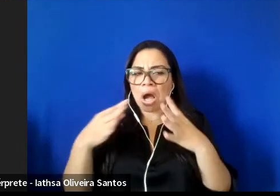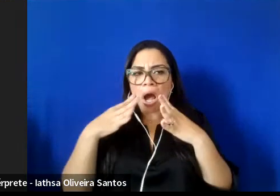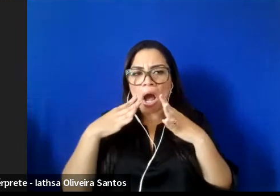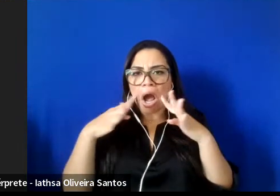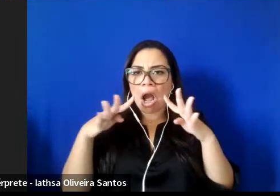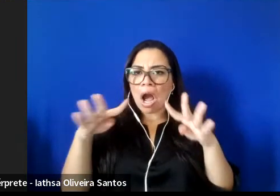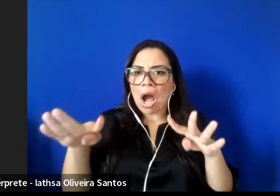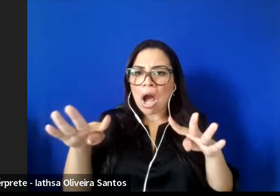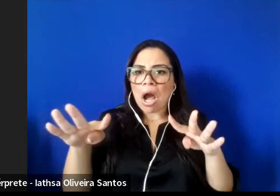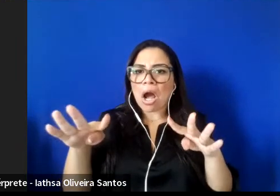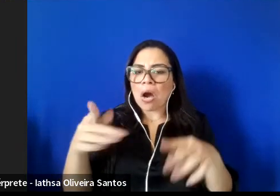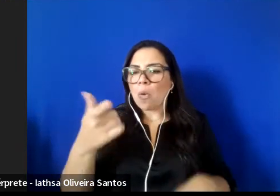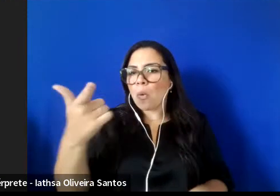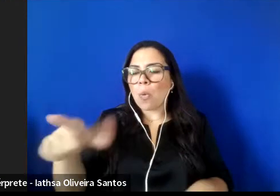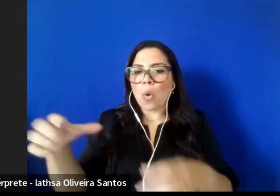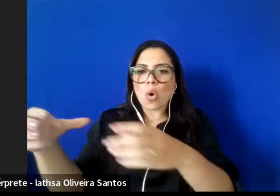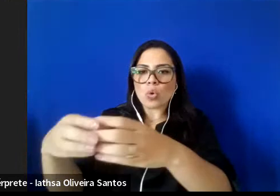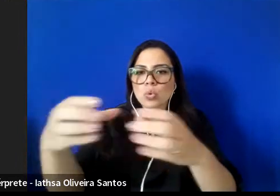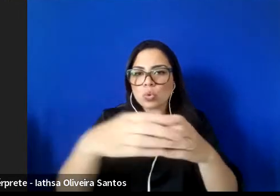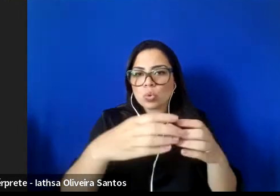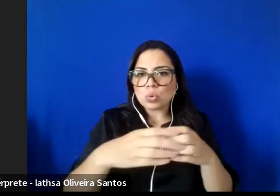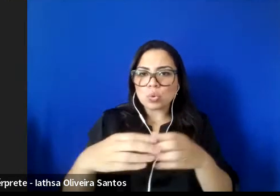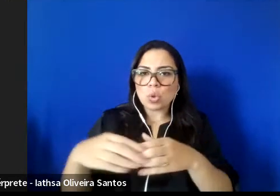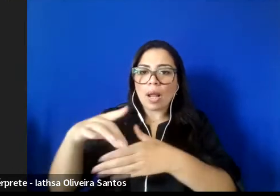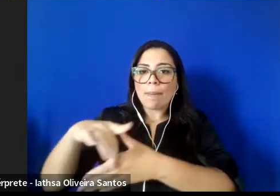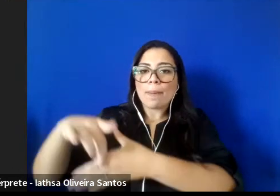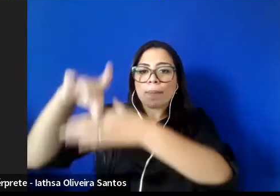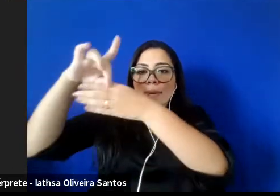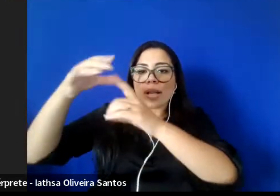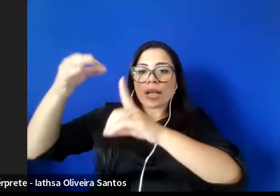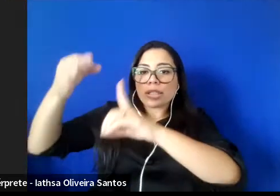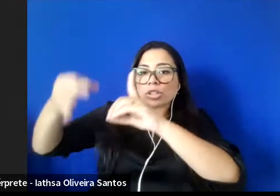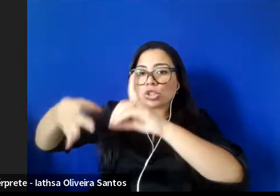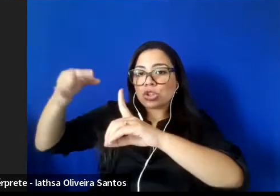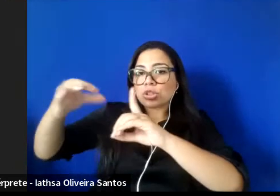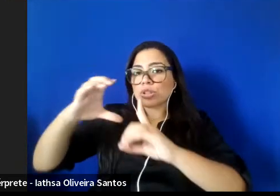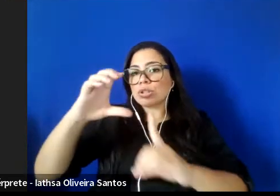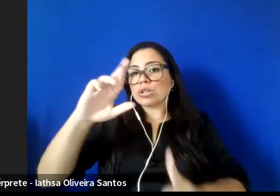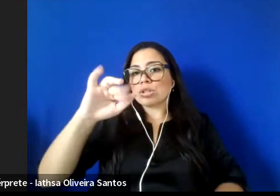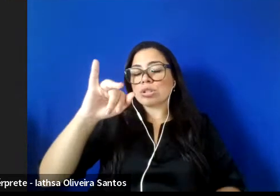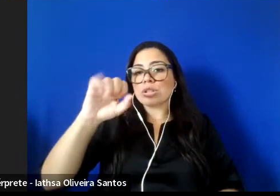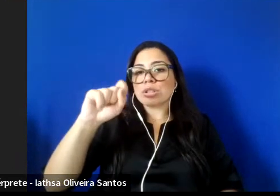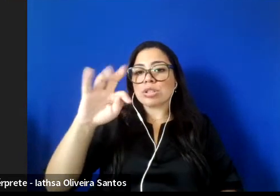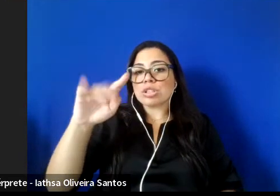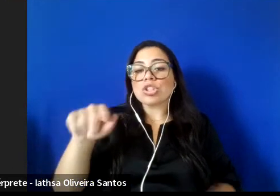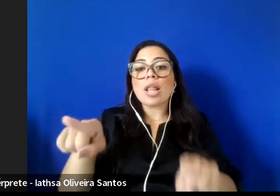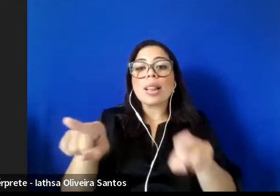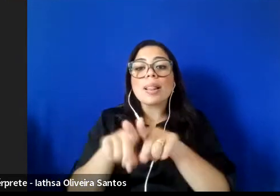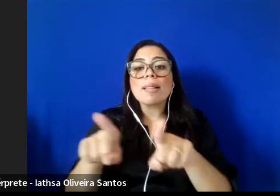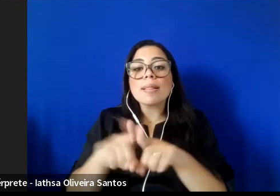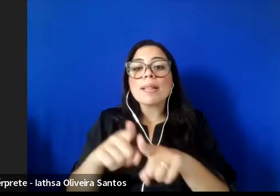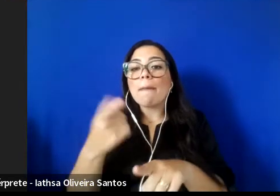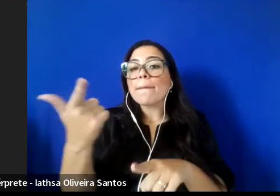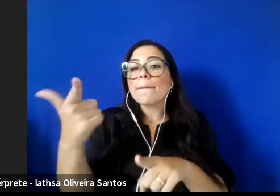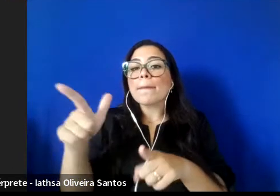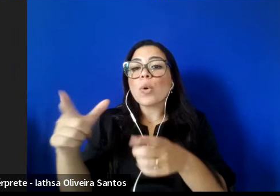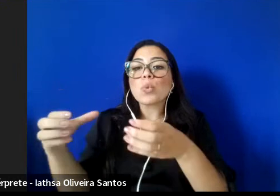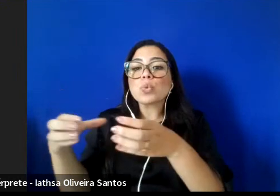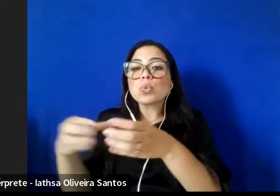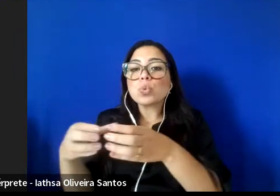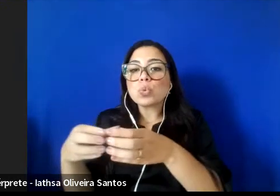grupos, principalmente do liderado pela desembargadora Cristina Gaulia, mas também o grupo de